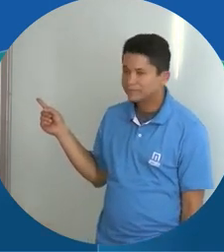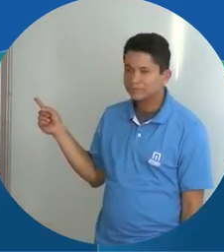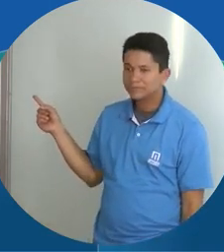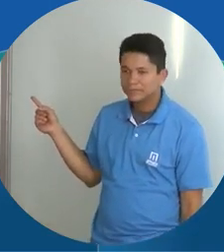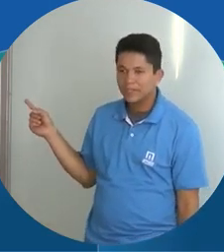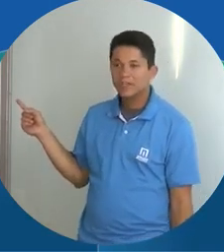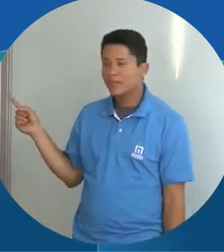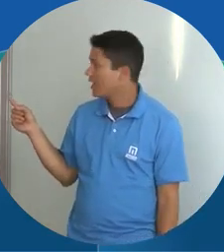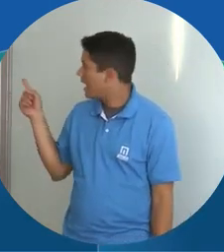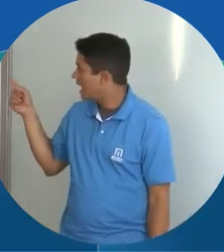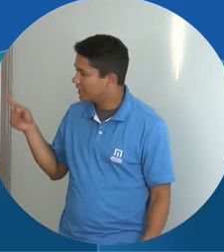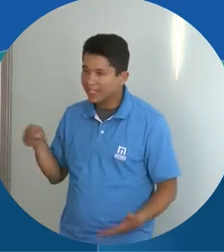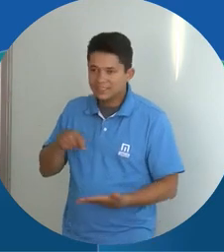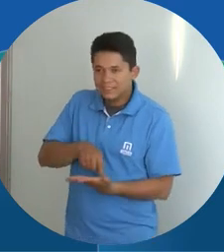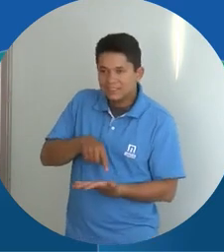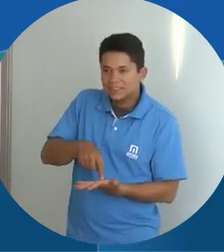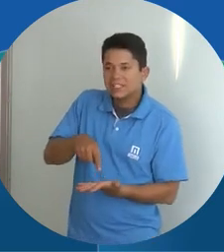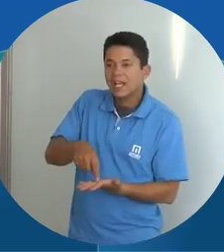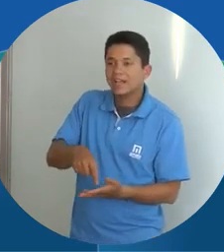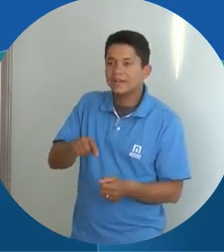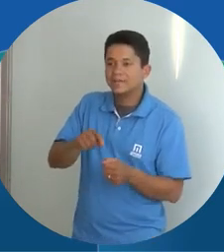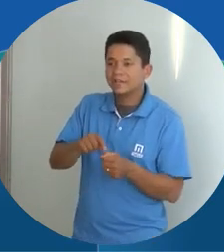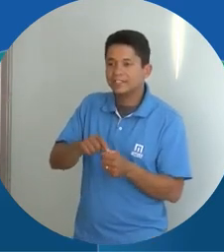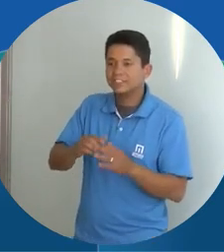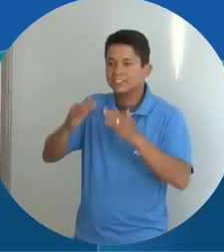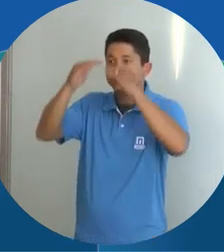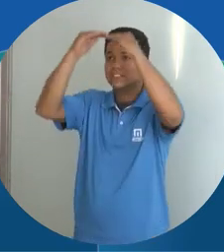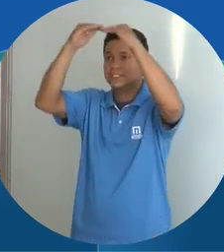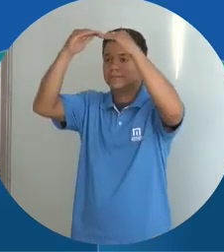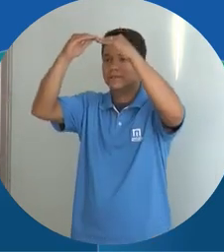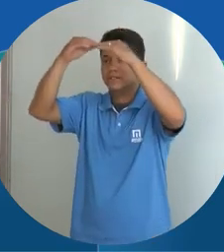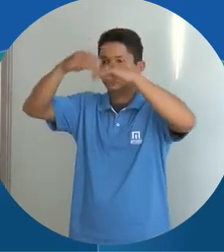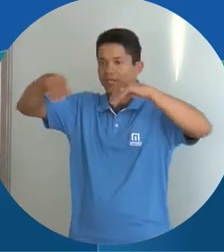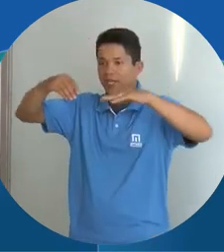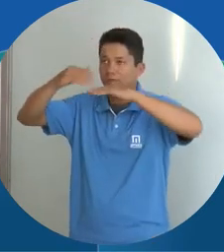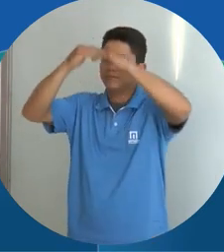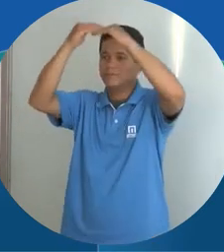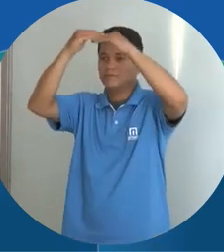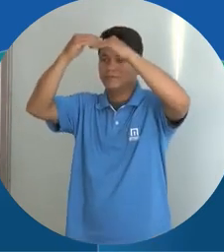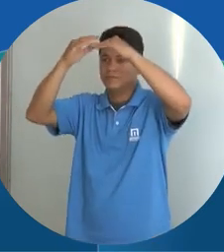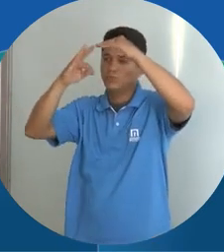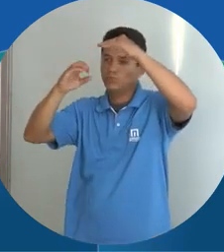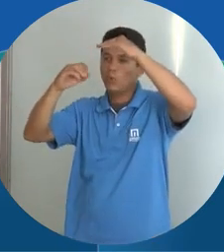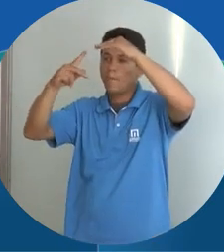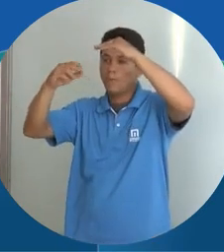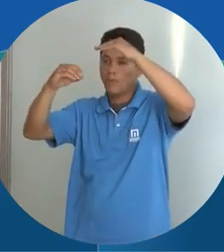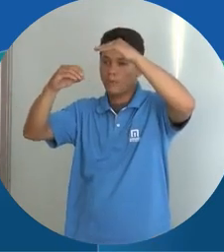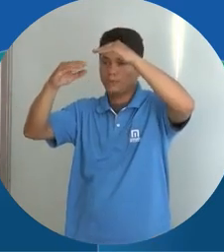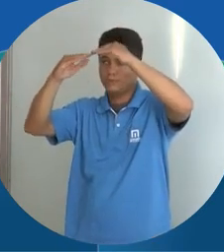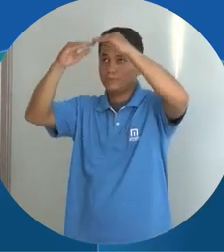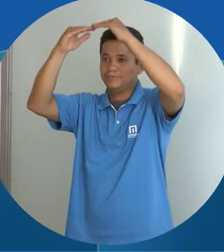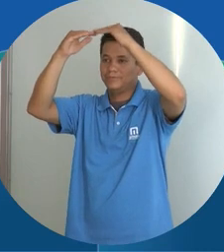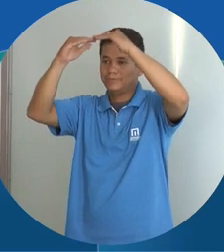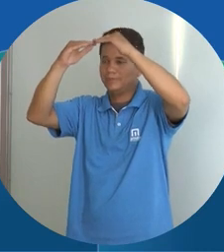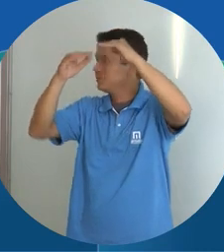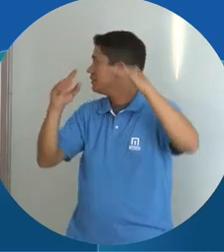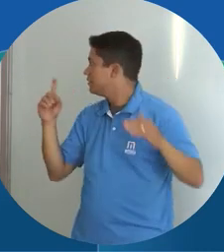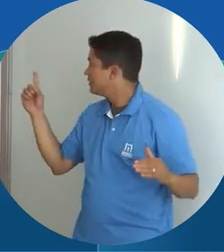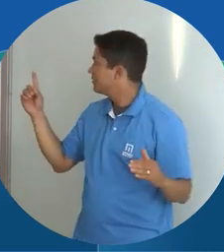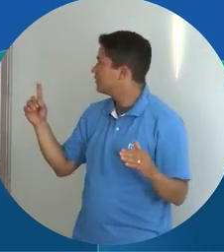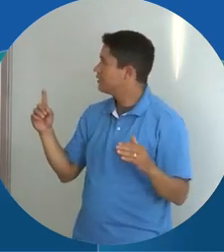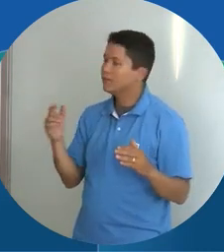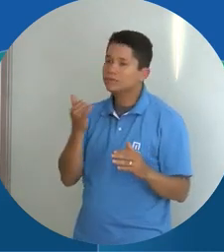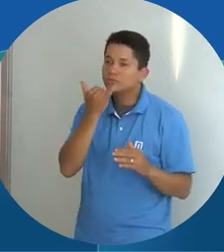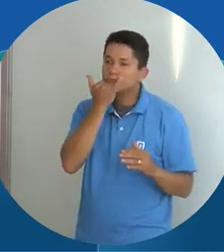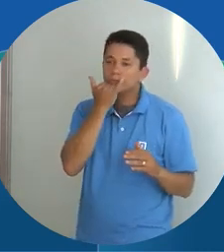não me engano, as estacas foram executadas do topo do terreno. Então, assim, a gente vê que o bloco do topo do terreno aqui, a gente deve